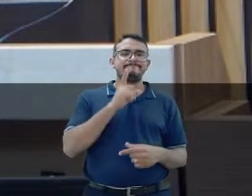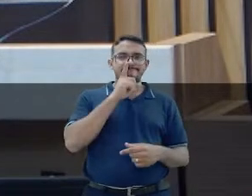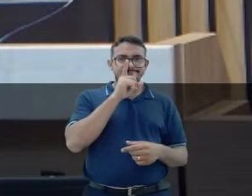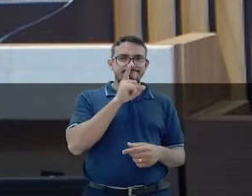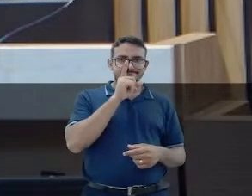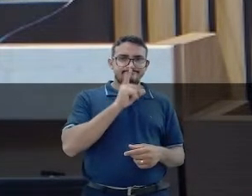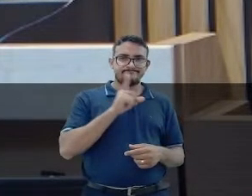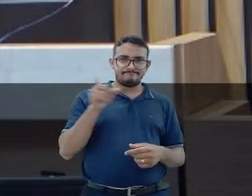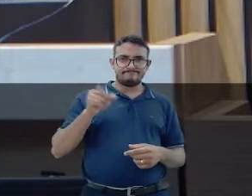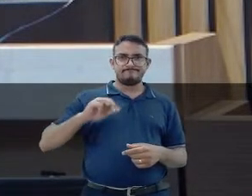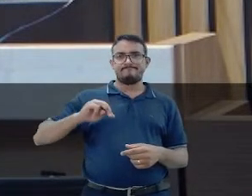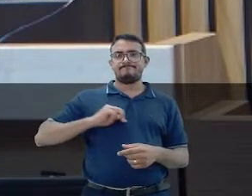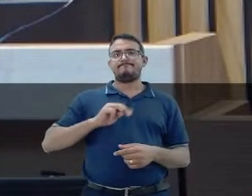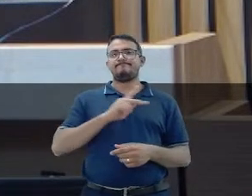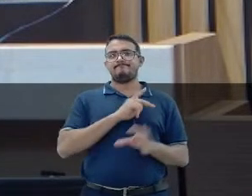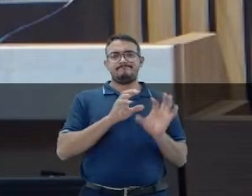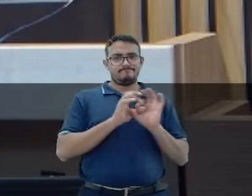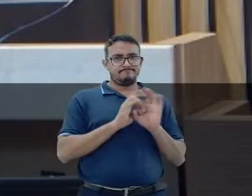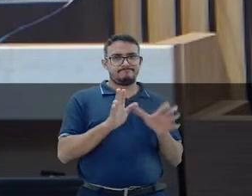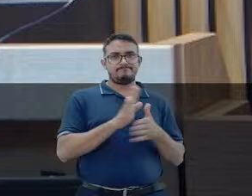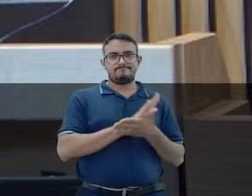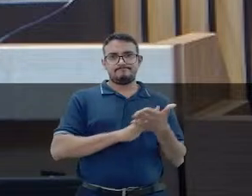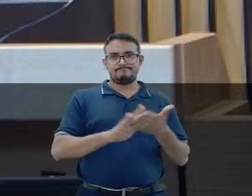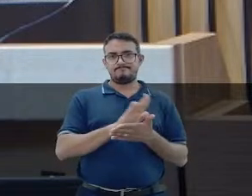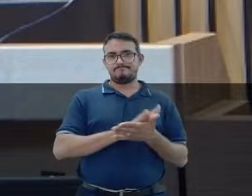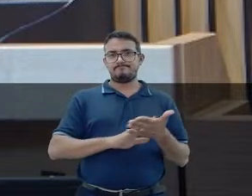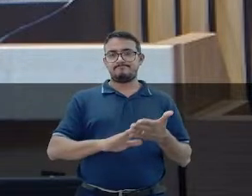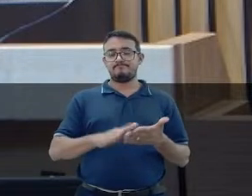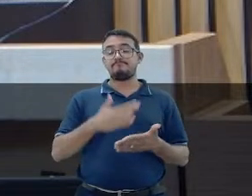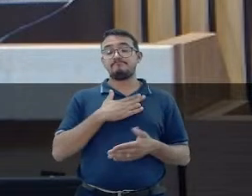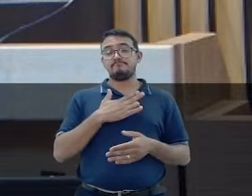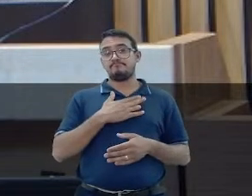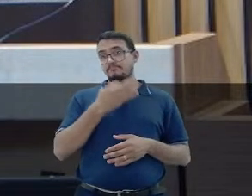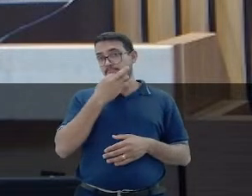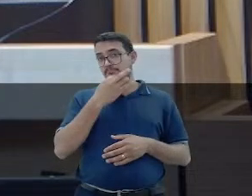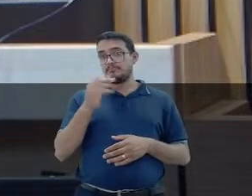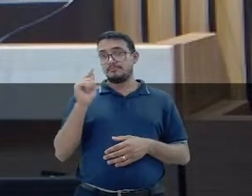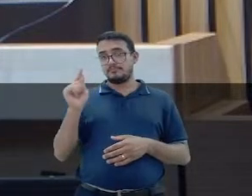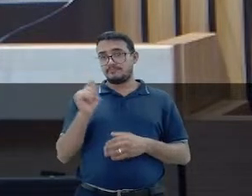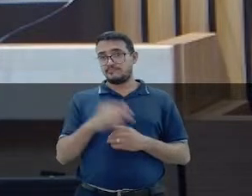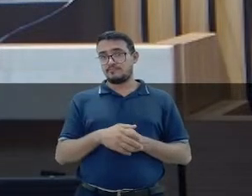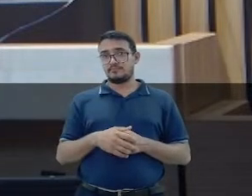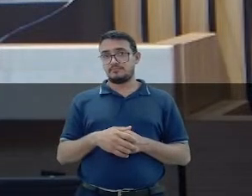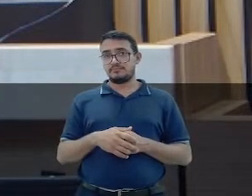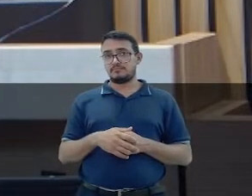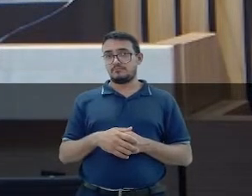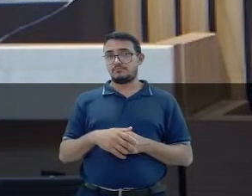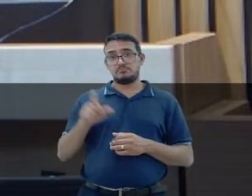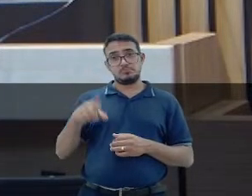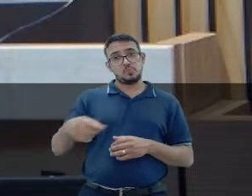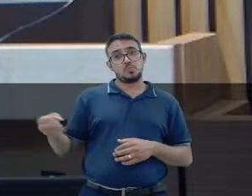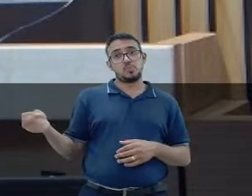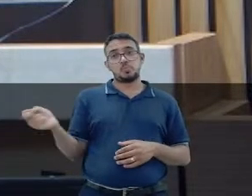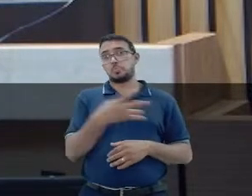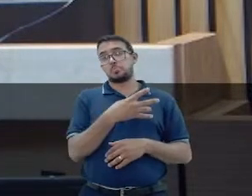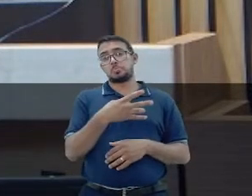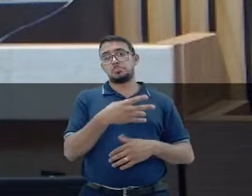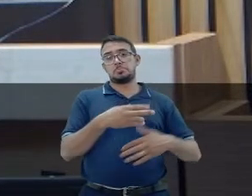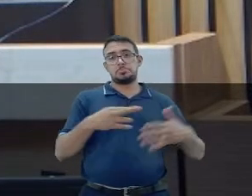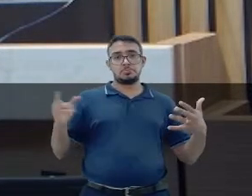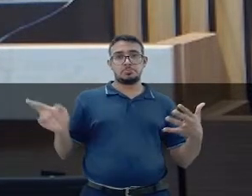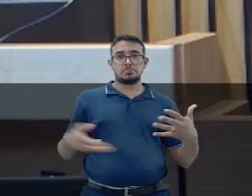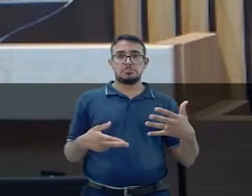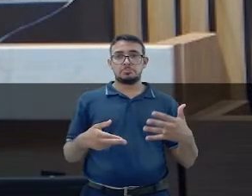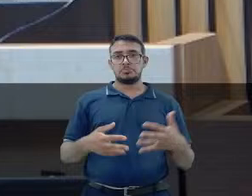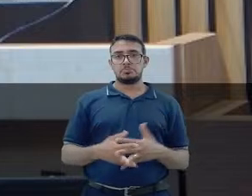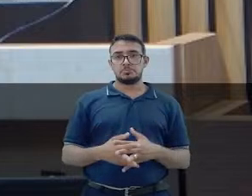da autoridade competente. Então, eu considero que se trata de uma inovação no recurso. Ressalto que os